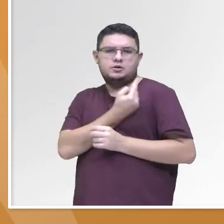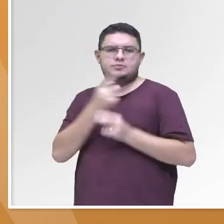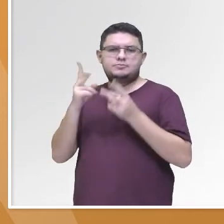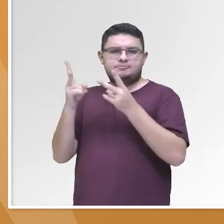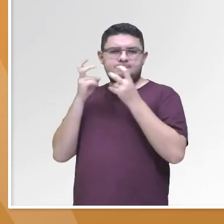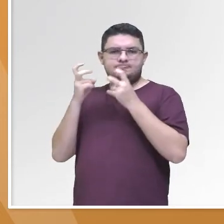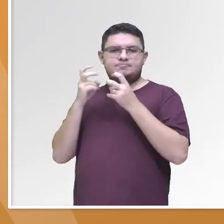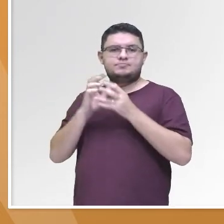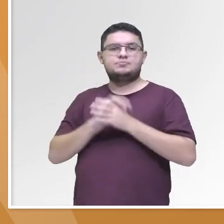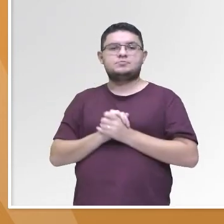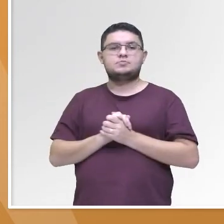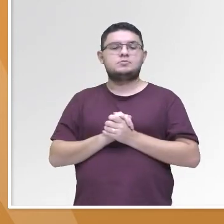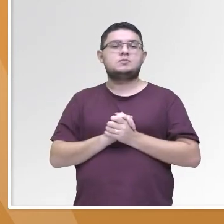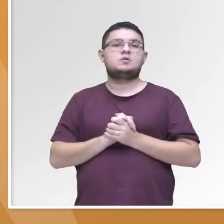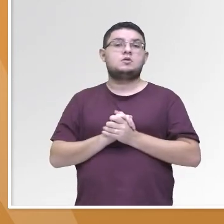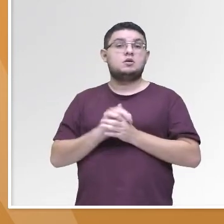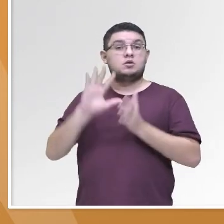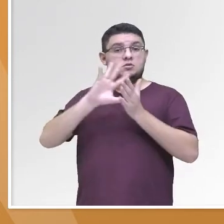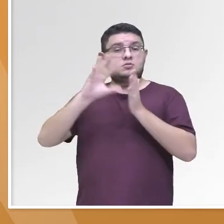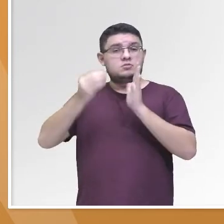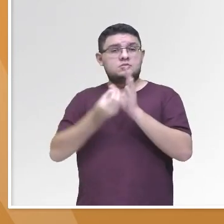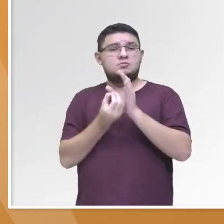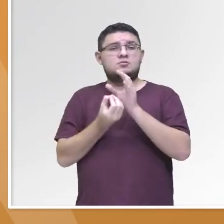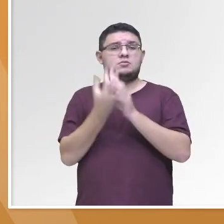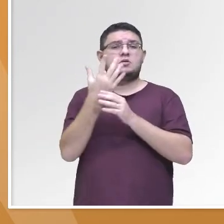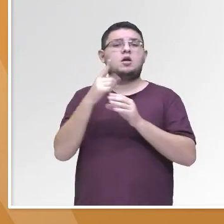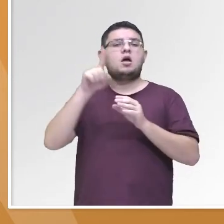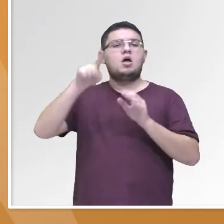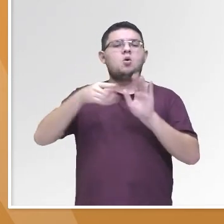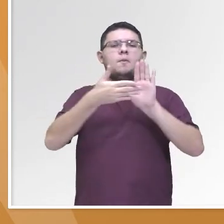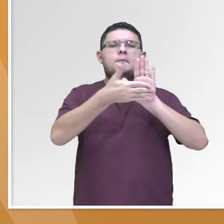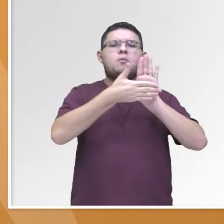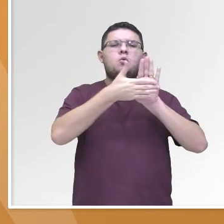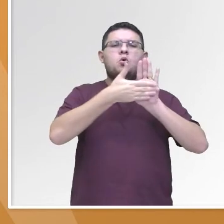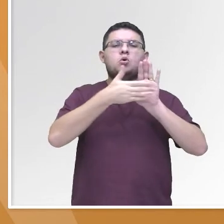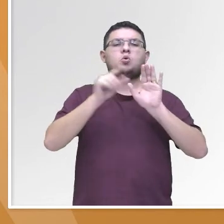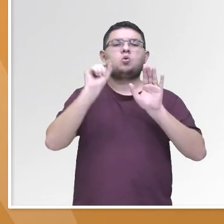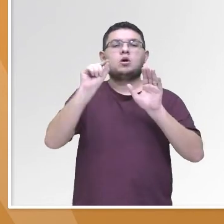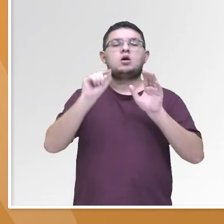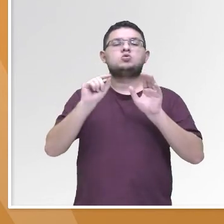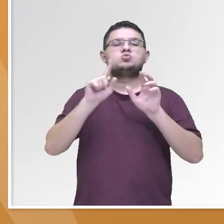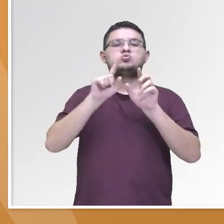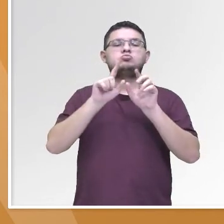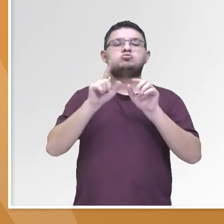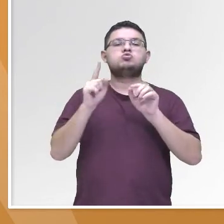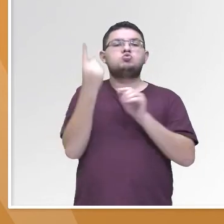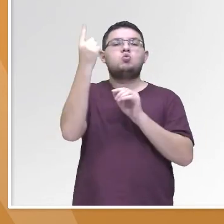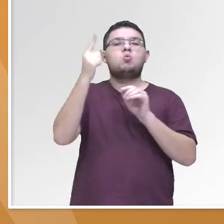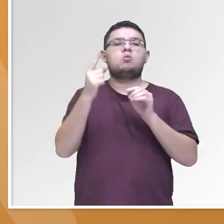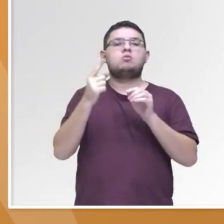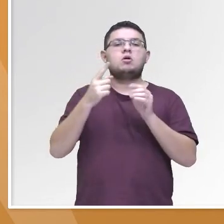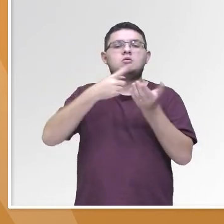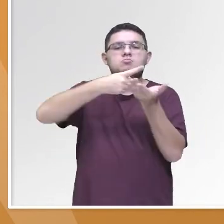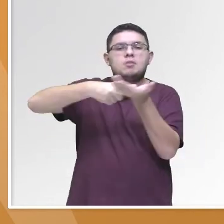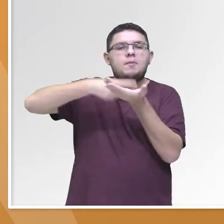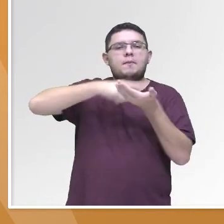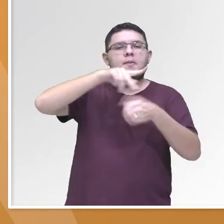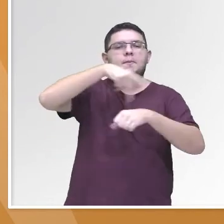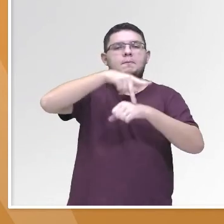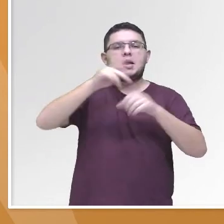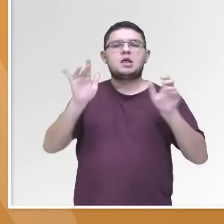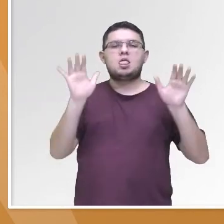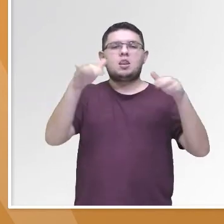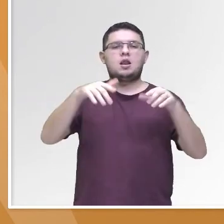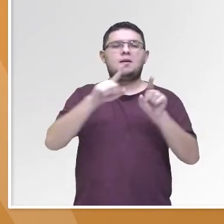né? Que ele foi proposto aí em um dos encontros que é feito por diversos países, né? Então, os países,